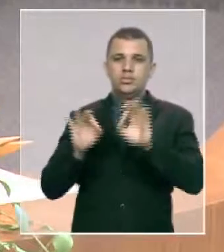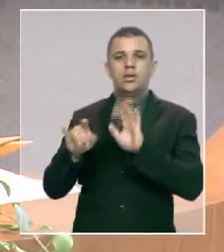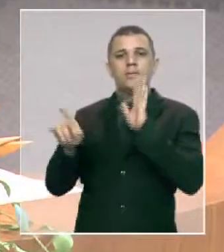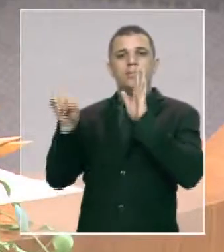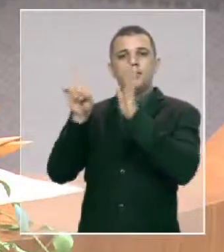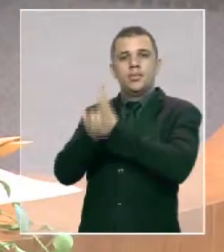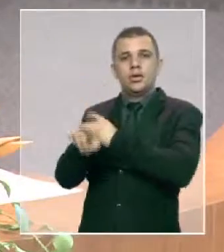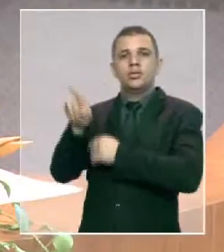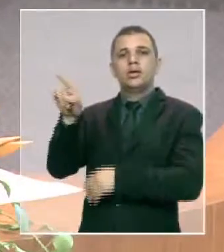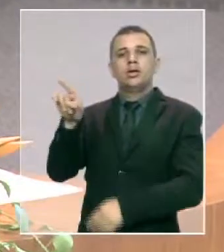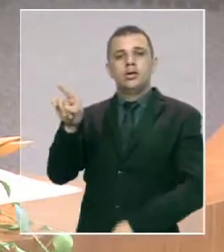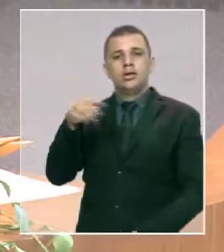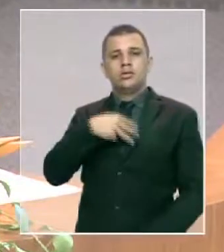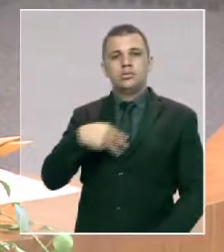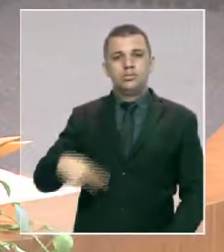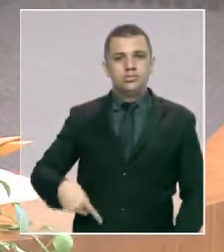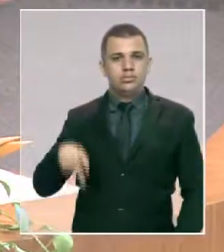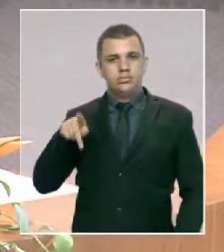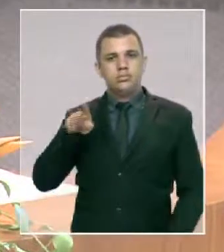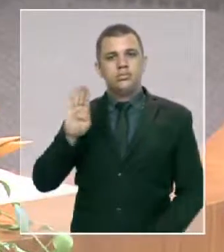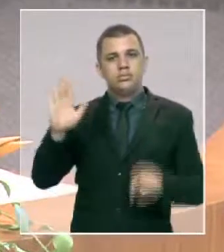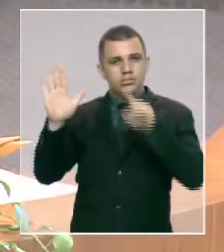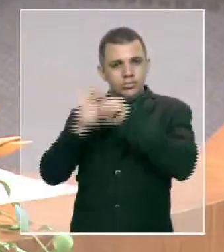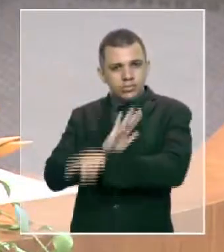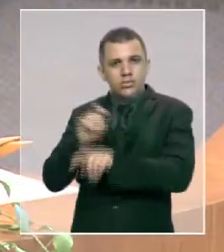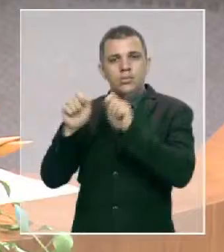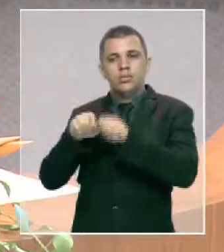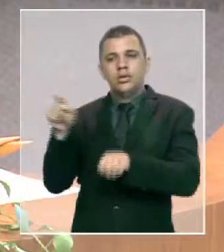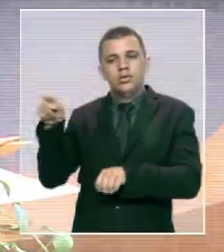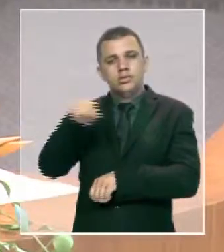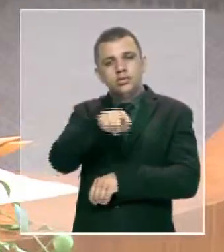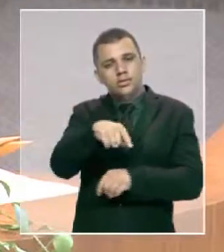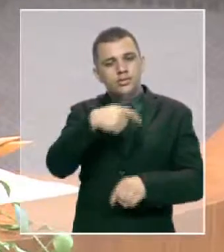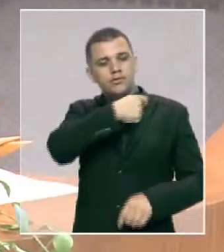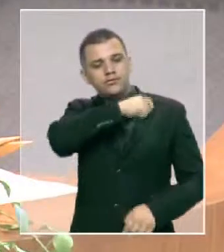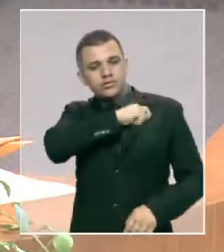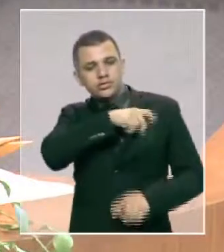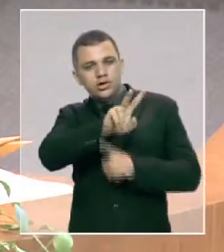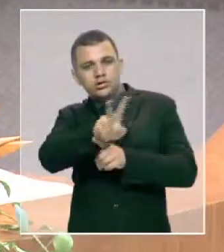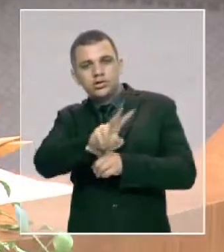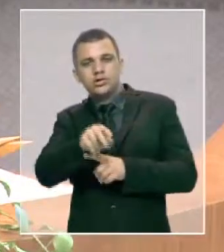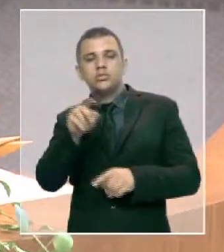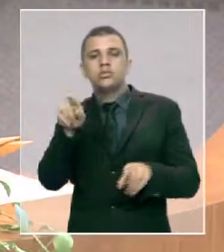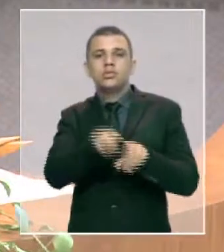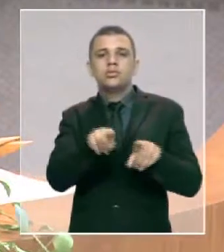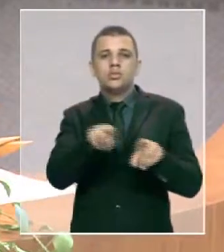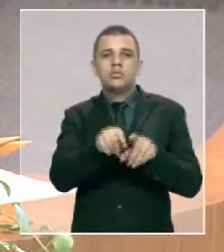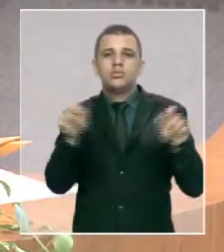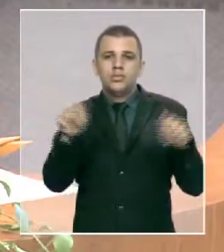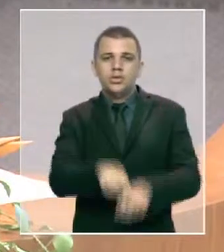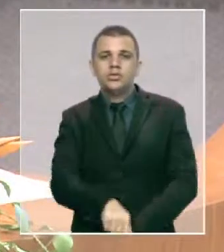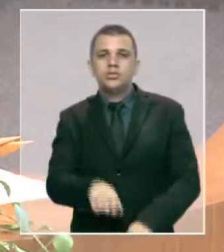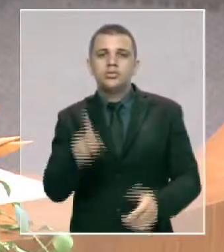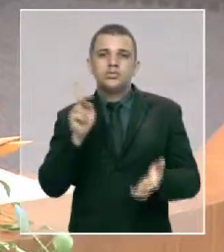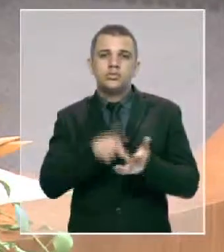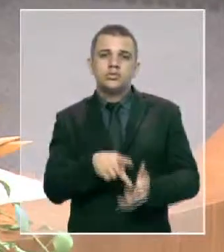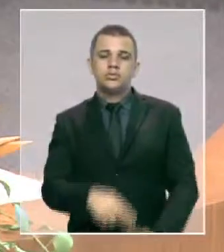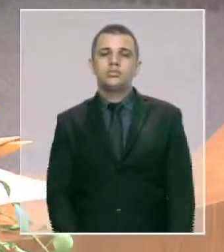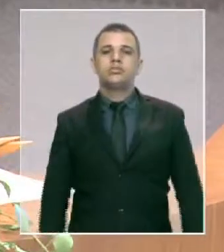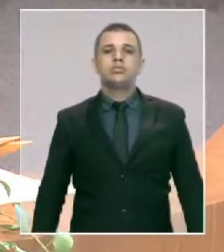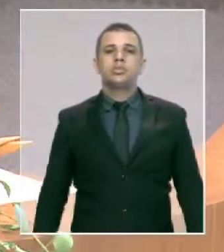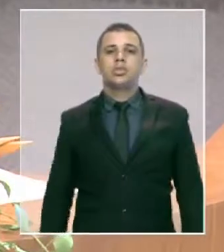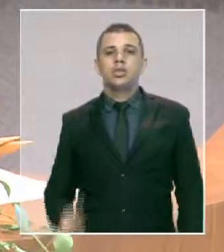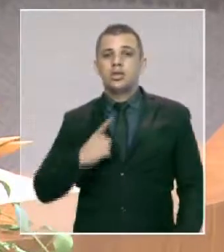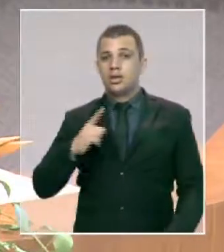Público para que possa fazer uma fiscalização e que possa realmente chamar o